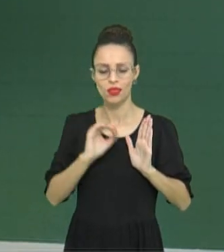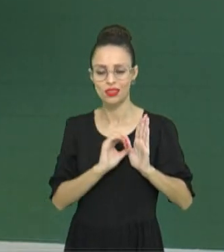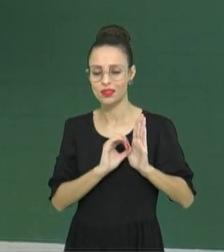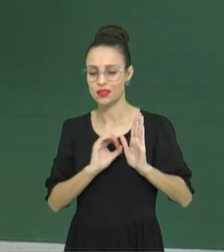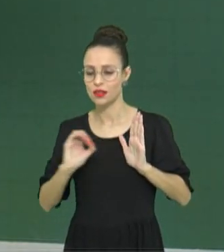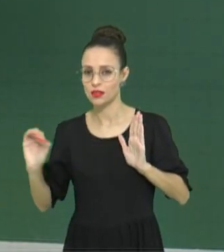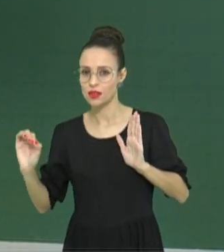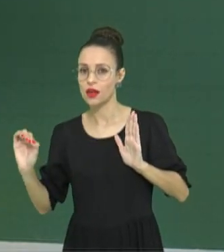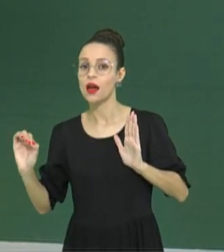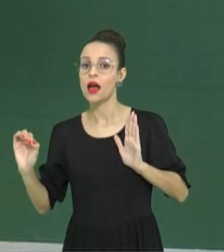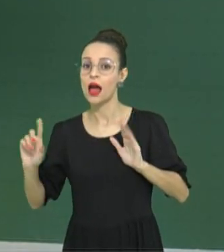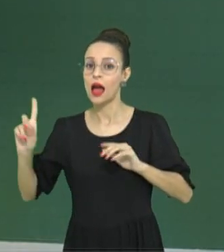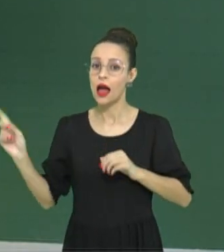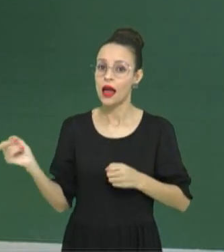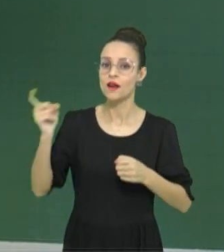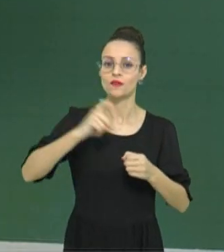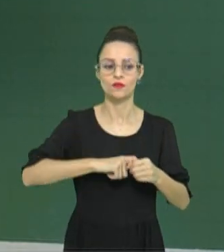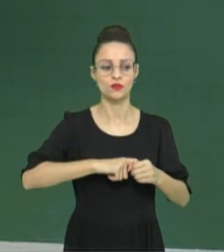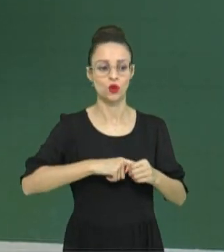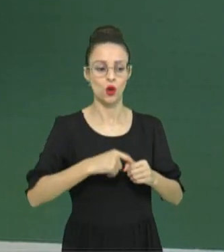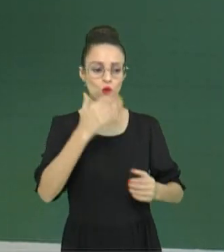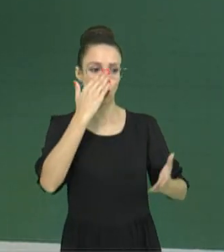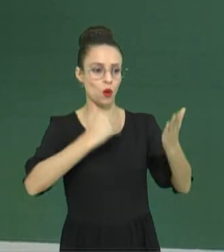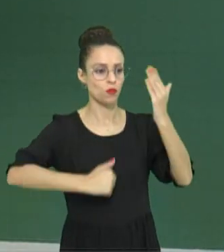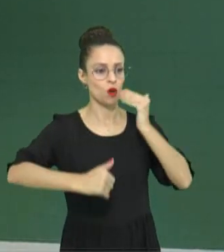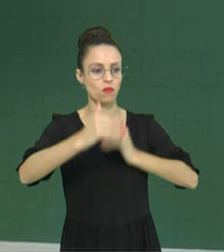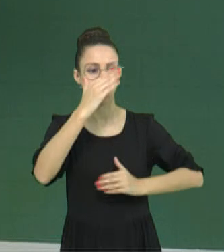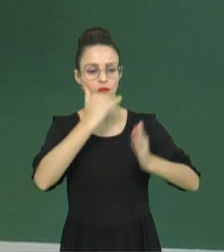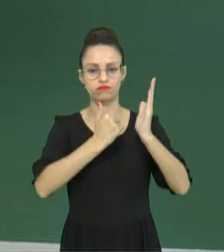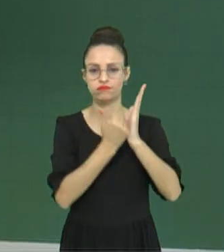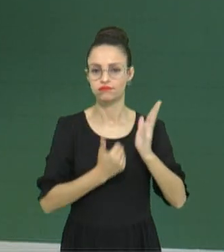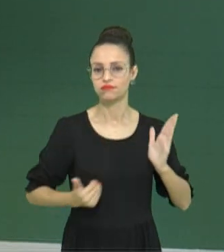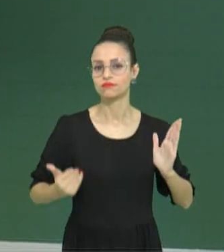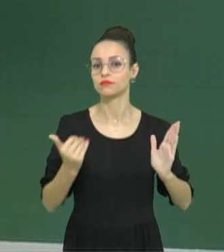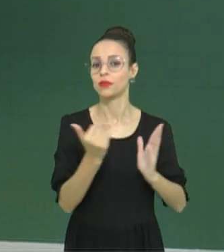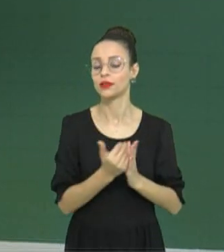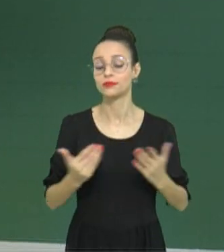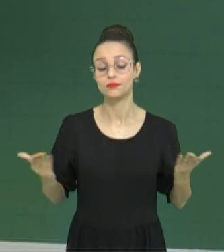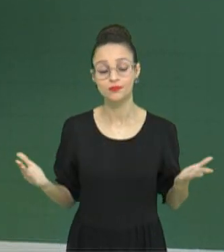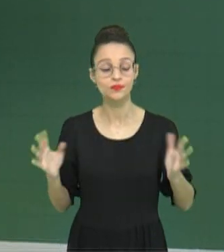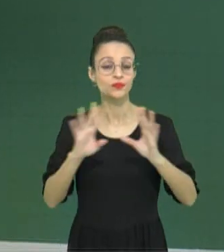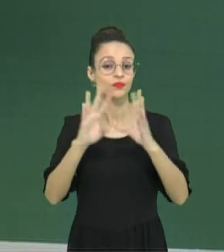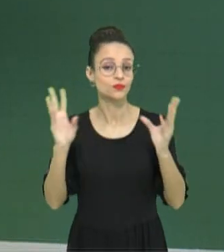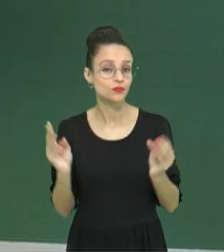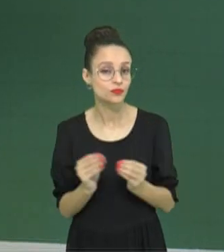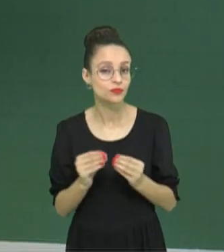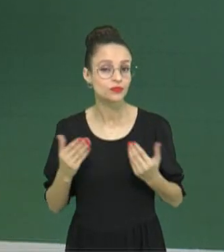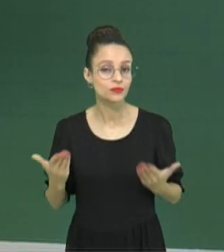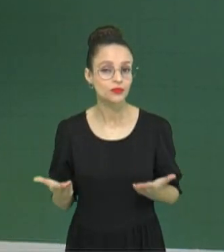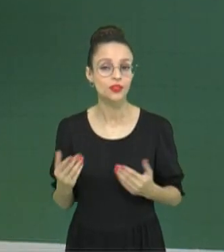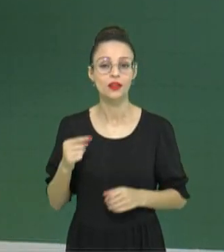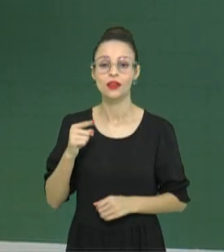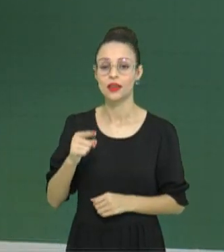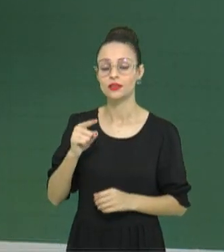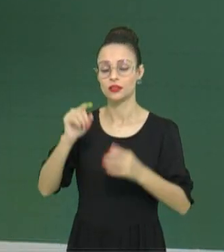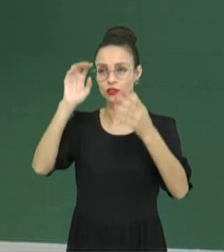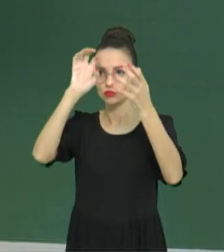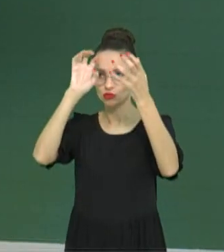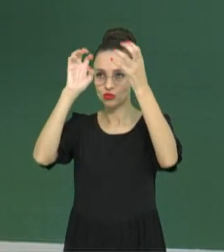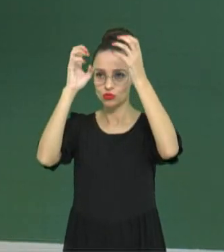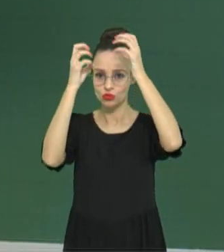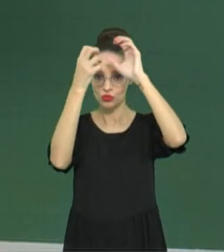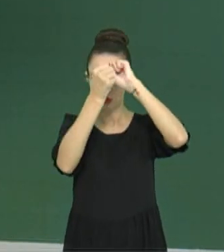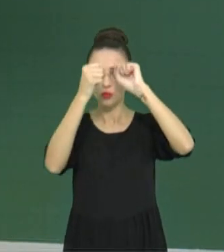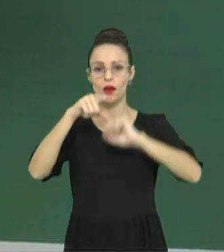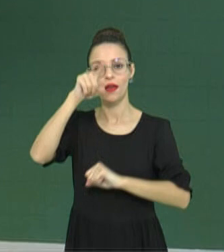e depois eu acabo exagerando e comendo muito, né? Mas, enfim, esses distúrbios a gente